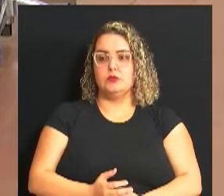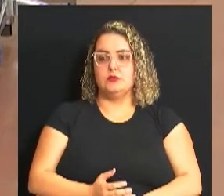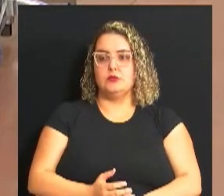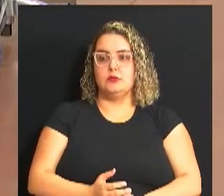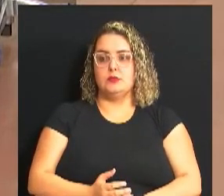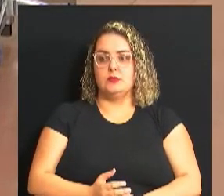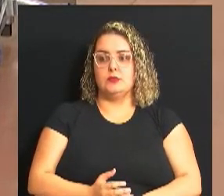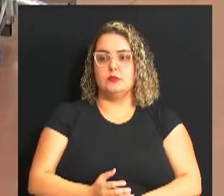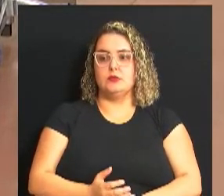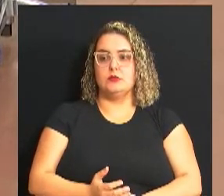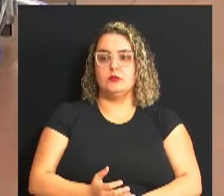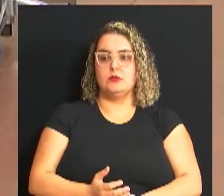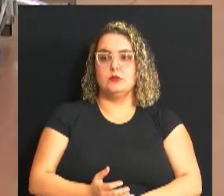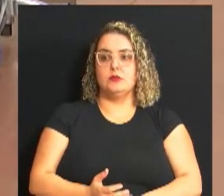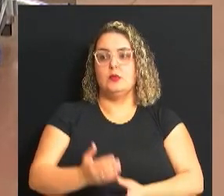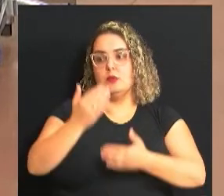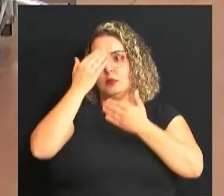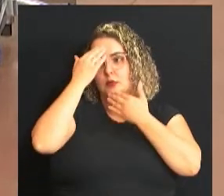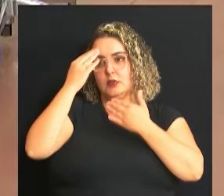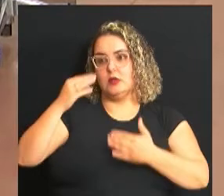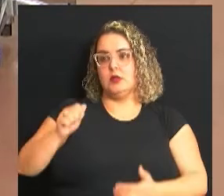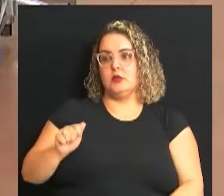Muito obrigado, Maria Angélica.